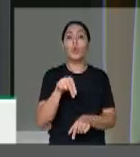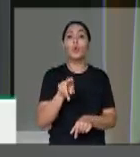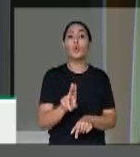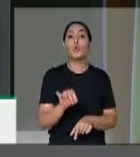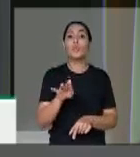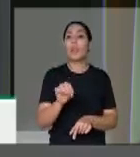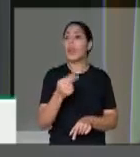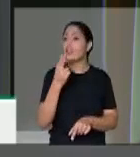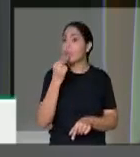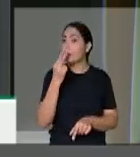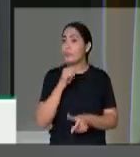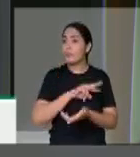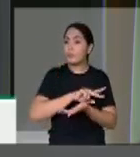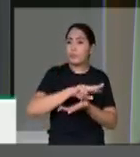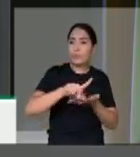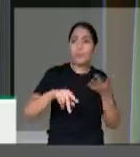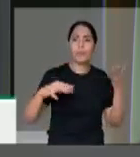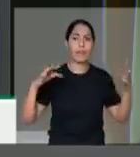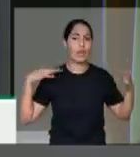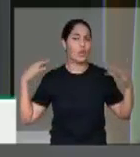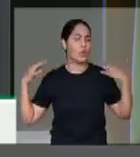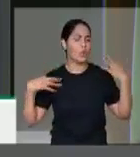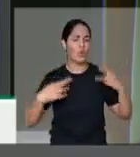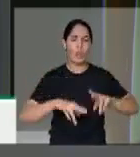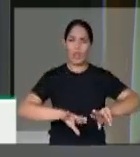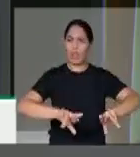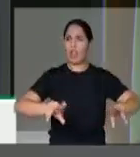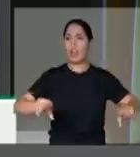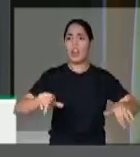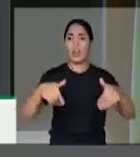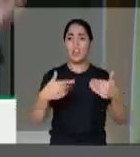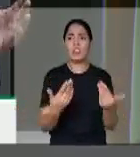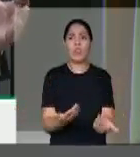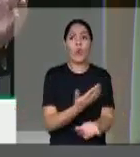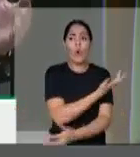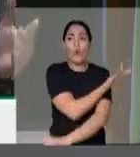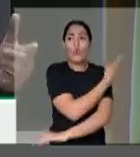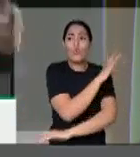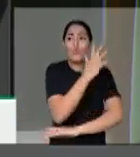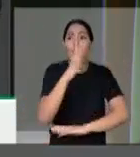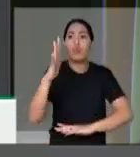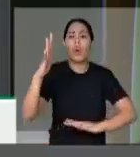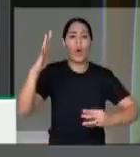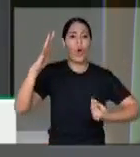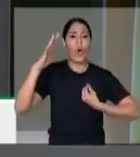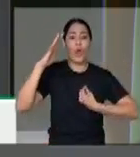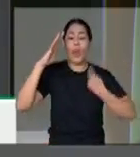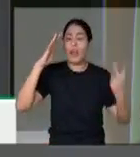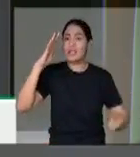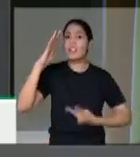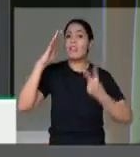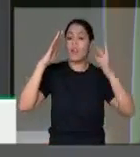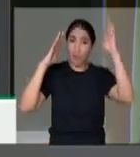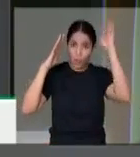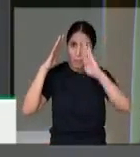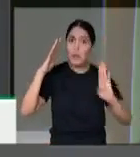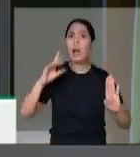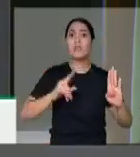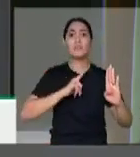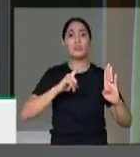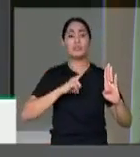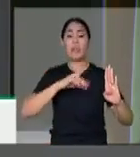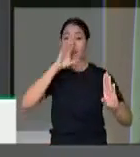nutrientes e o turismo, entre outros. Portanto, a floresta é muito mais valiosa para o Brasil, inclusive em